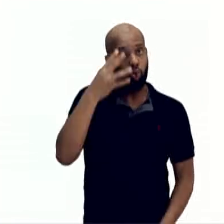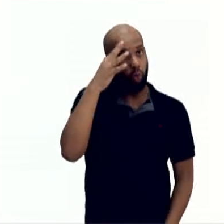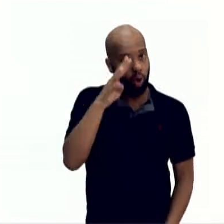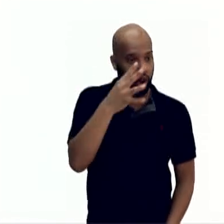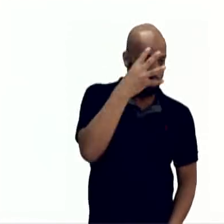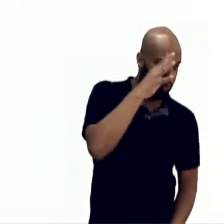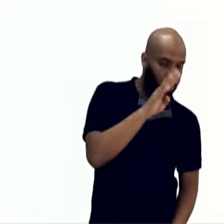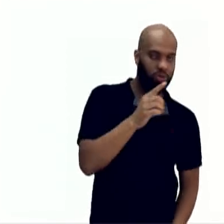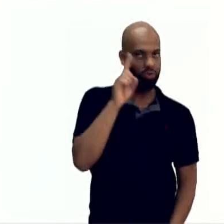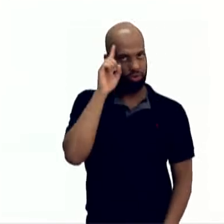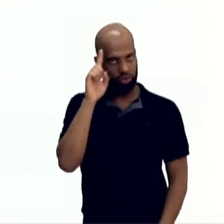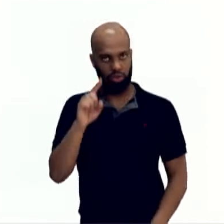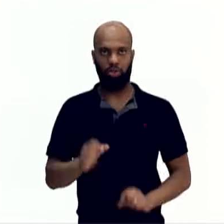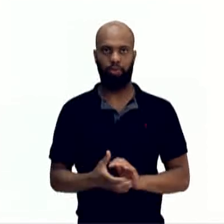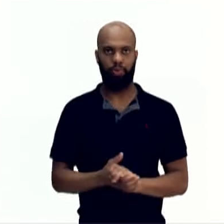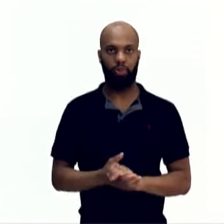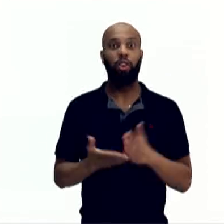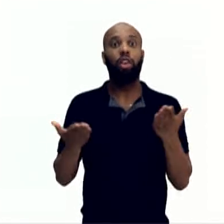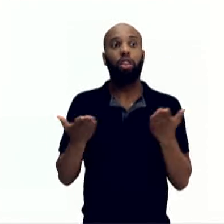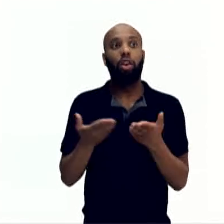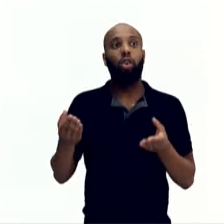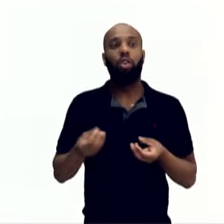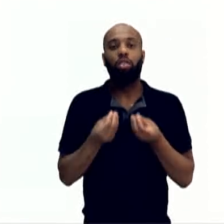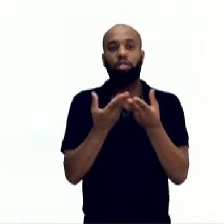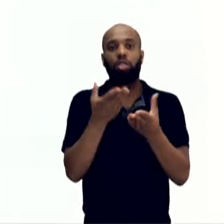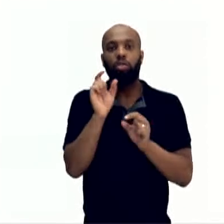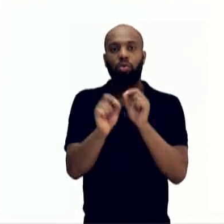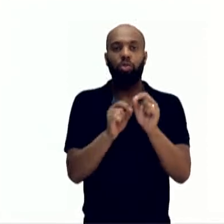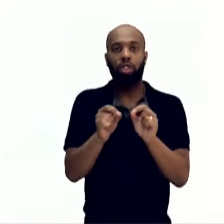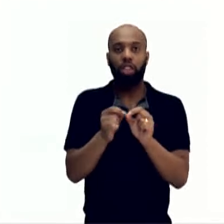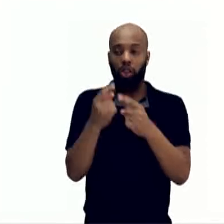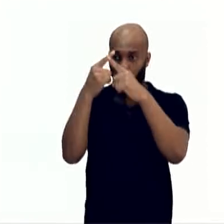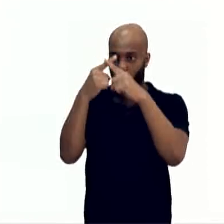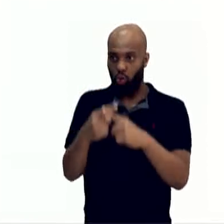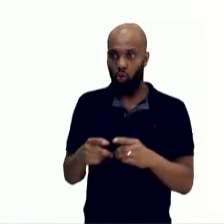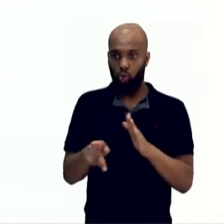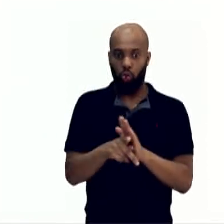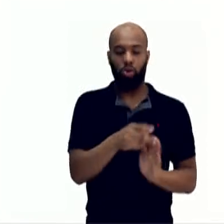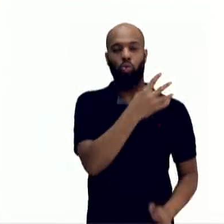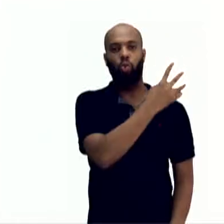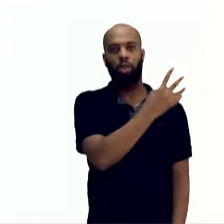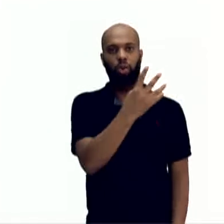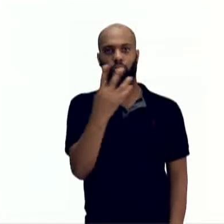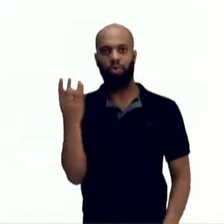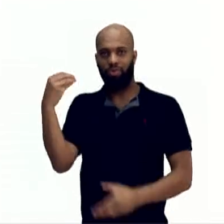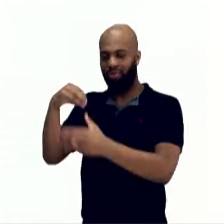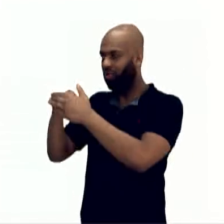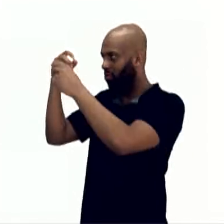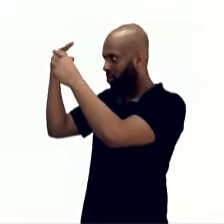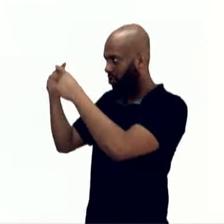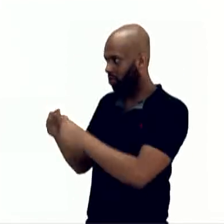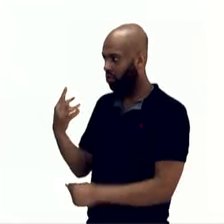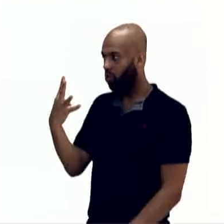dias. Então, aqui eu disponibilizei para vocês os múltiplos de 4 em 4,